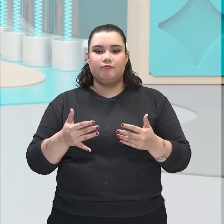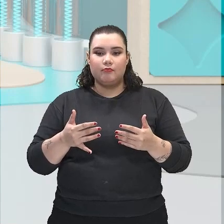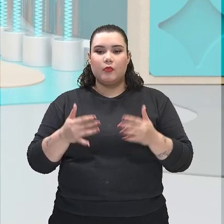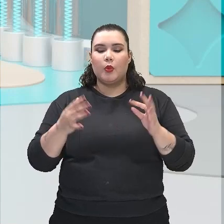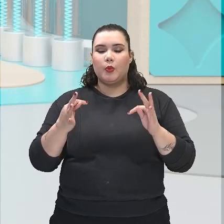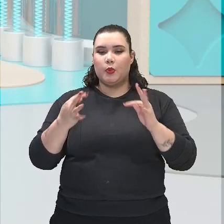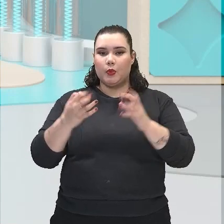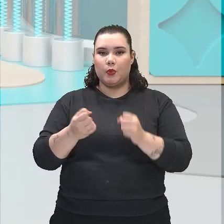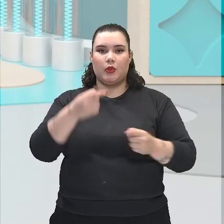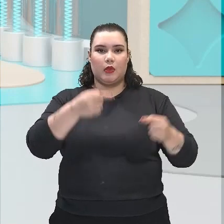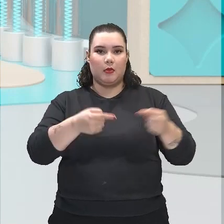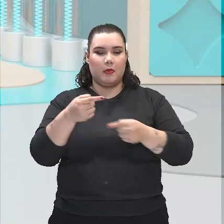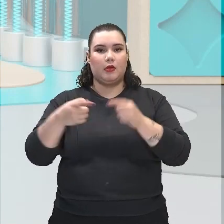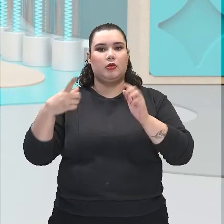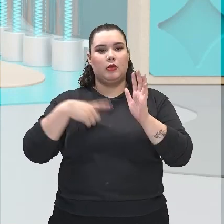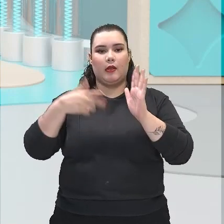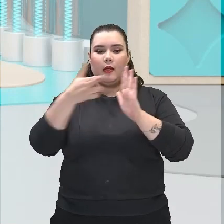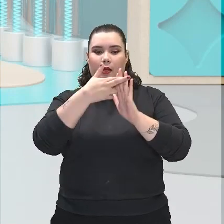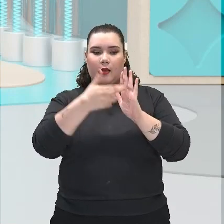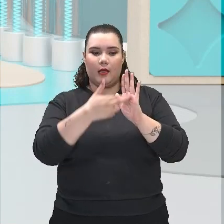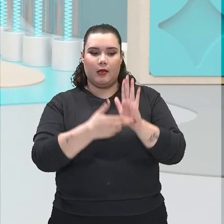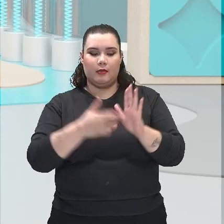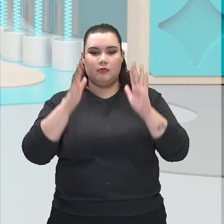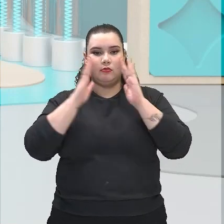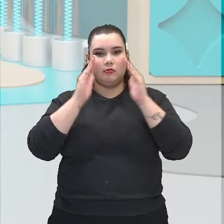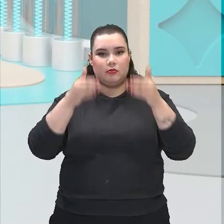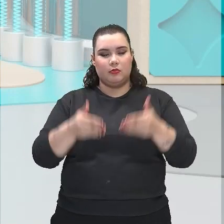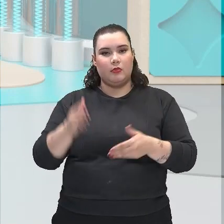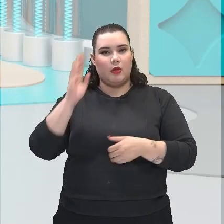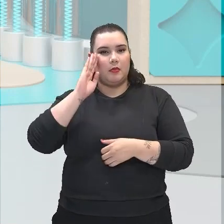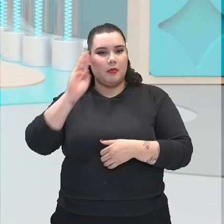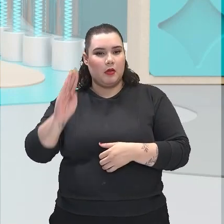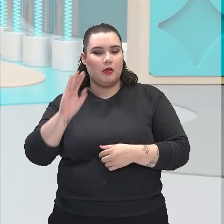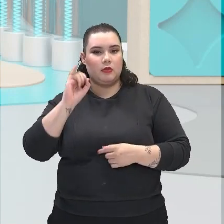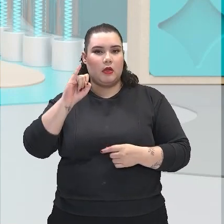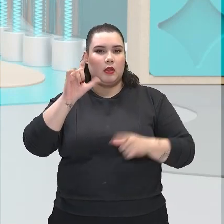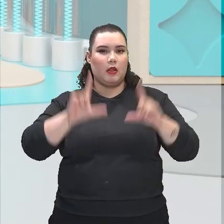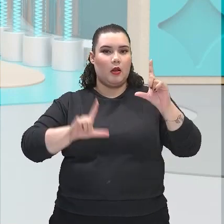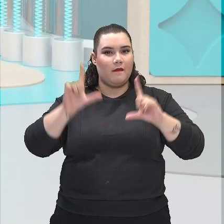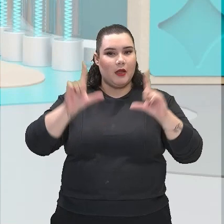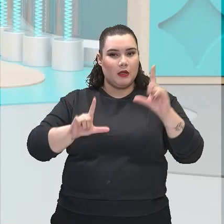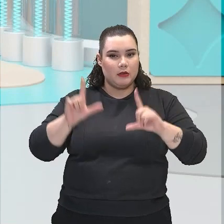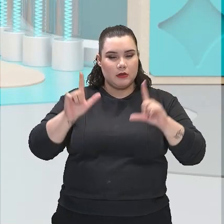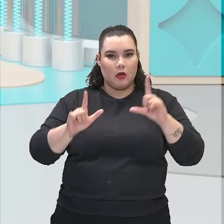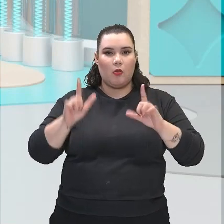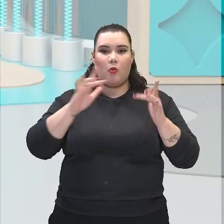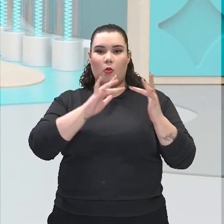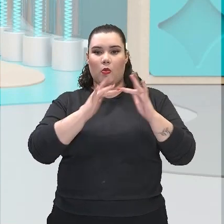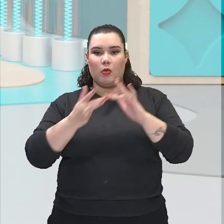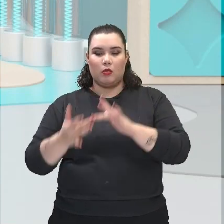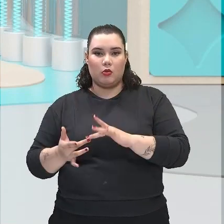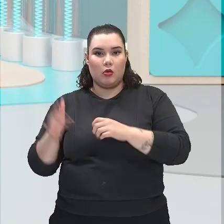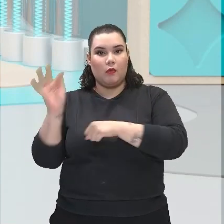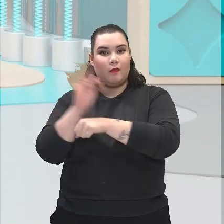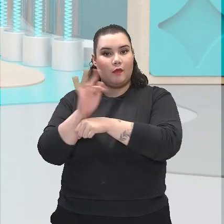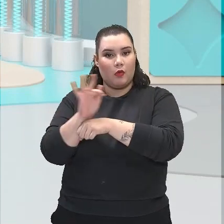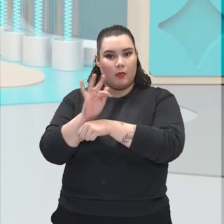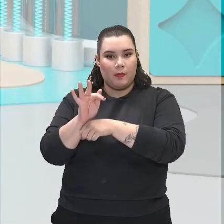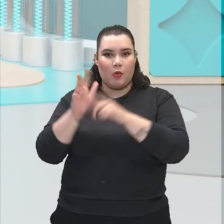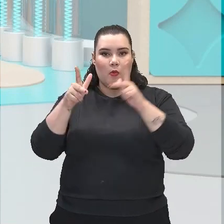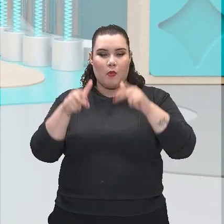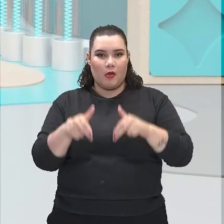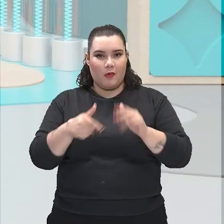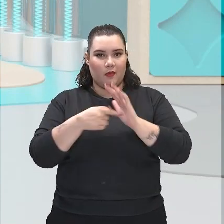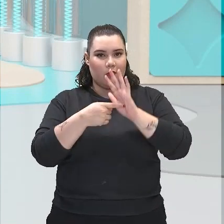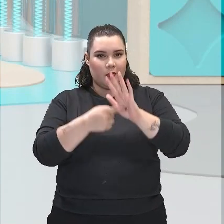regras específicas, principalmente aqueles que são televisionados, aqueles que possuem um contexto formal, como esse aqui que